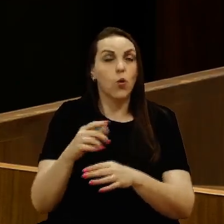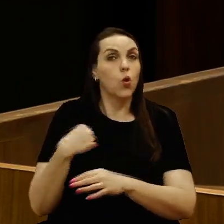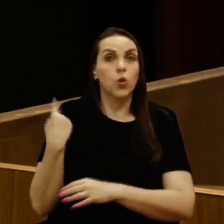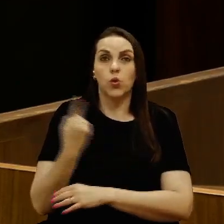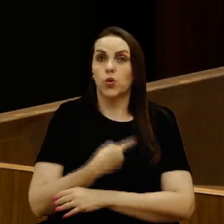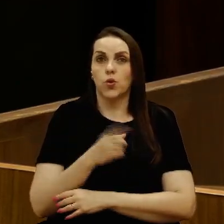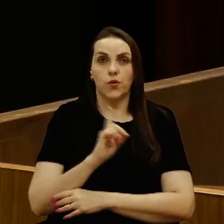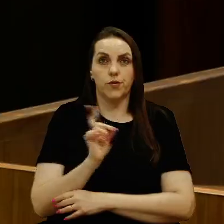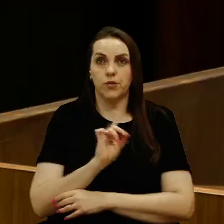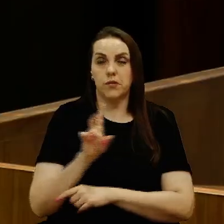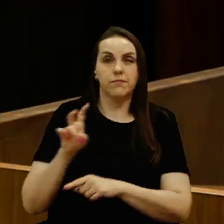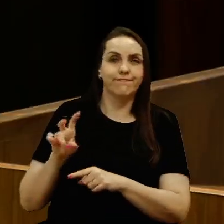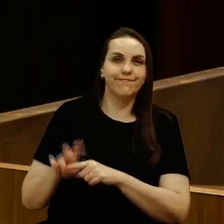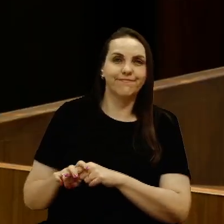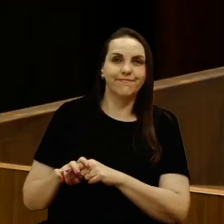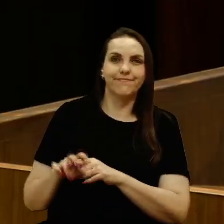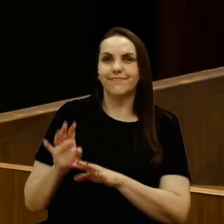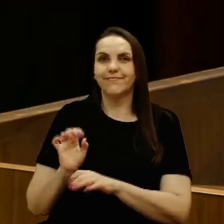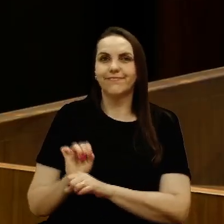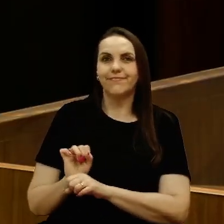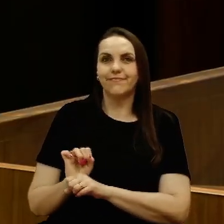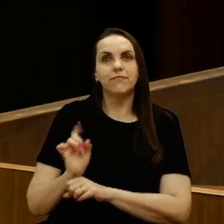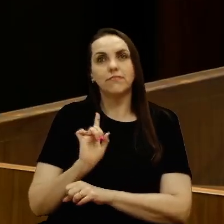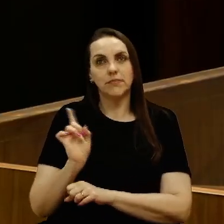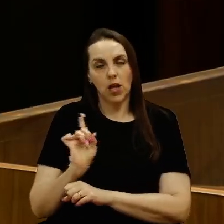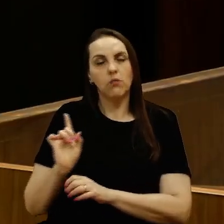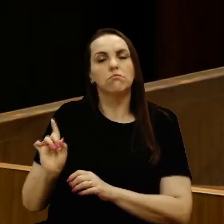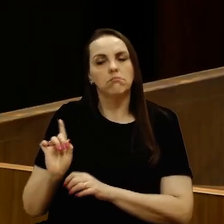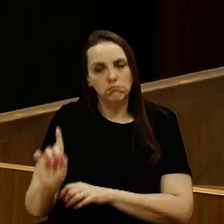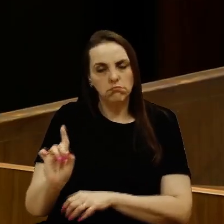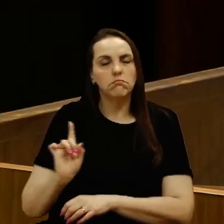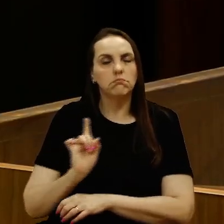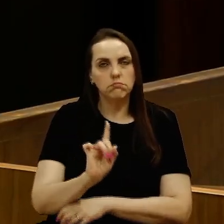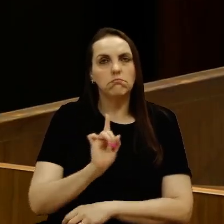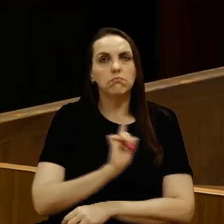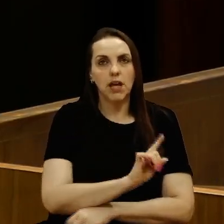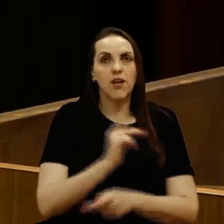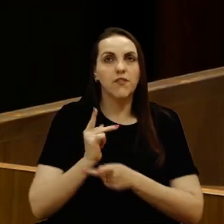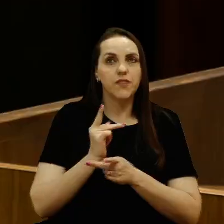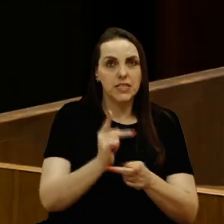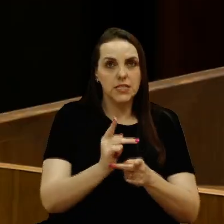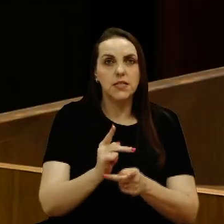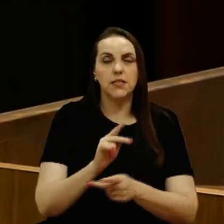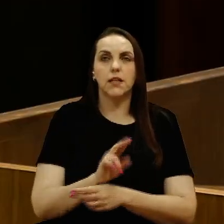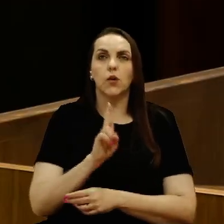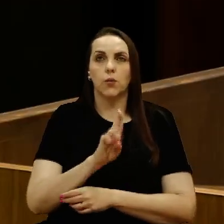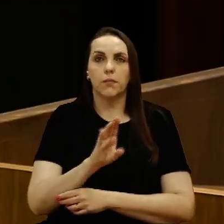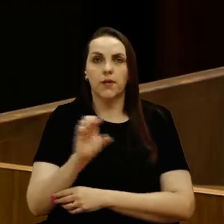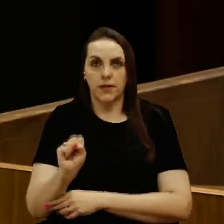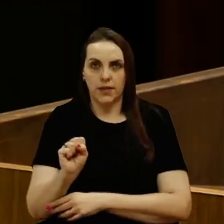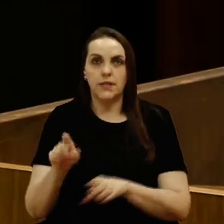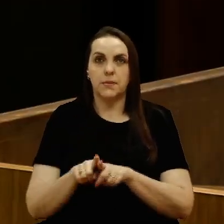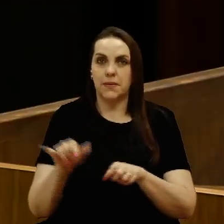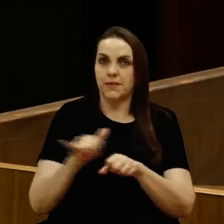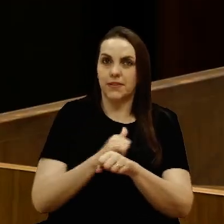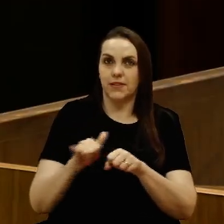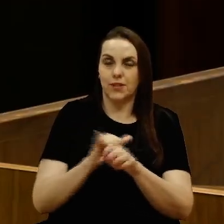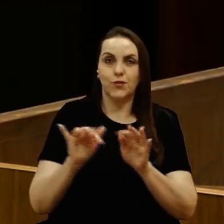sentados no gabinete, nós estamos visitando em loco as UBSs, abrimos o Grupo de Estratégia de Saúde da Família na UBS Pioneiro, como eu falei,